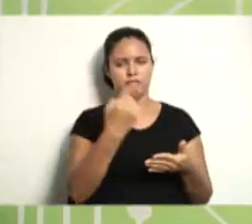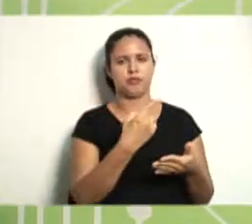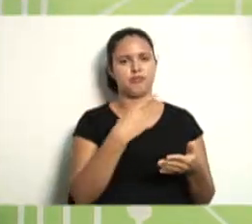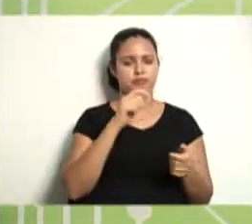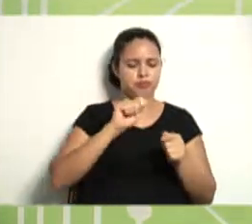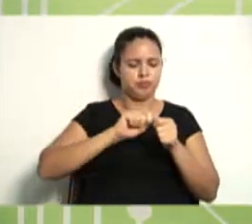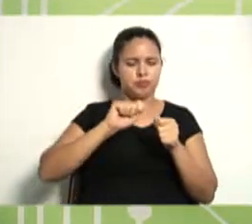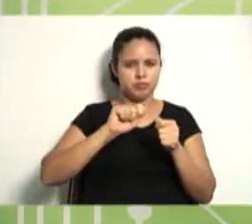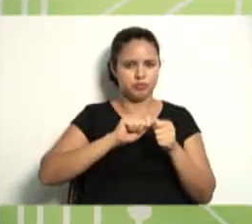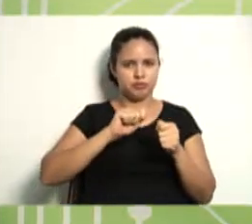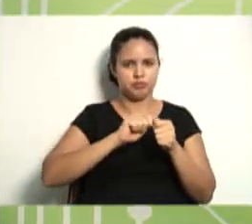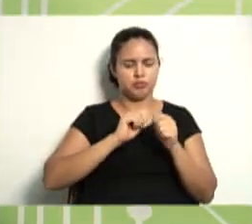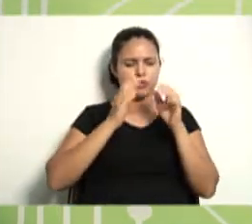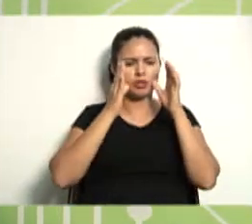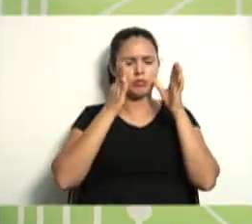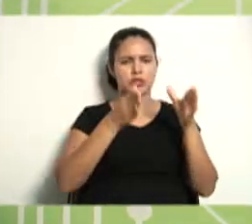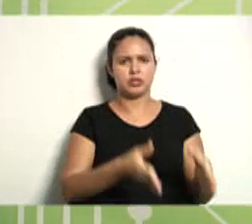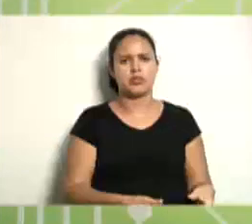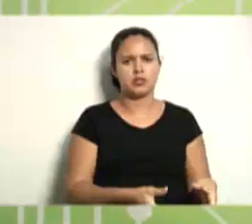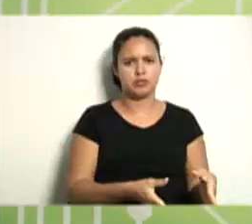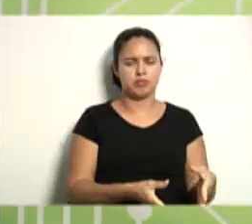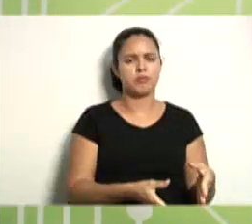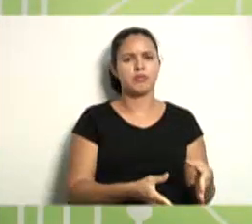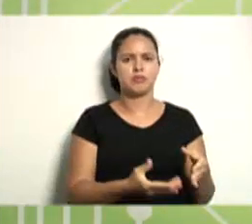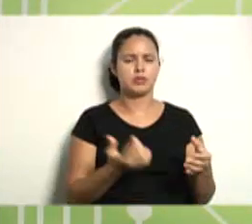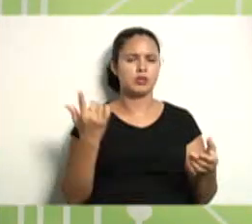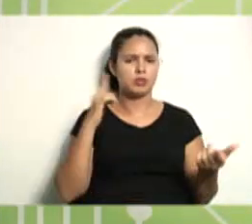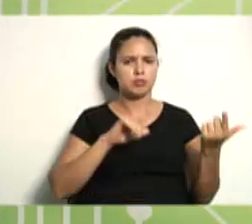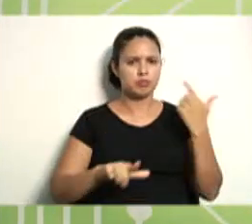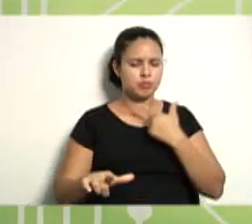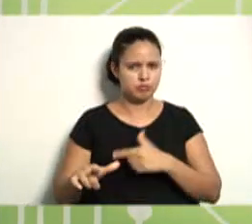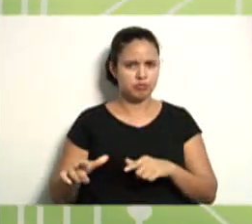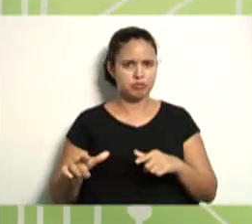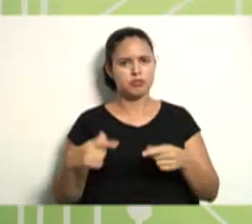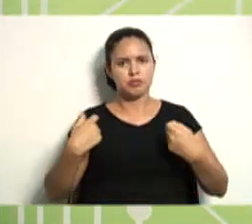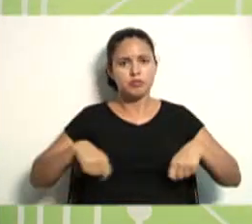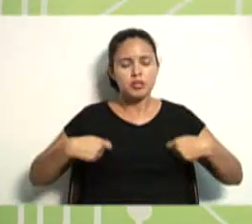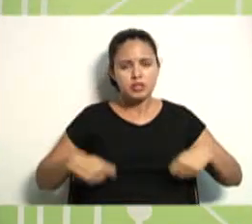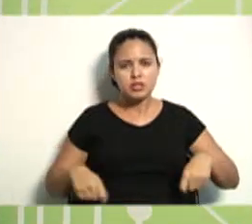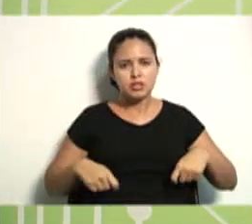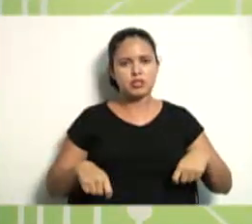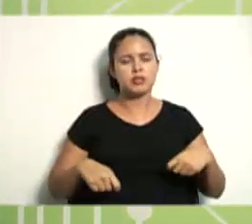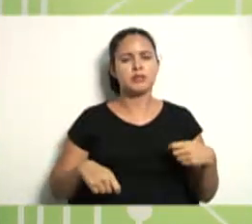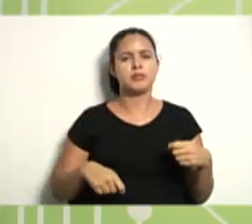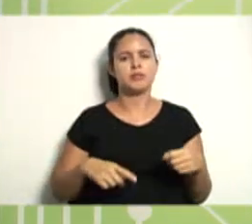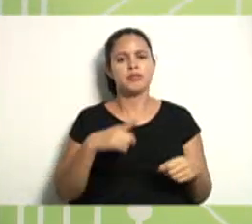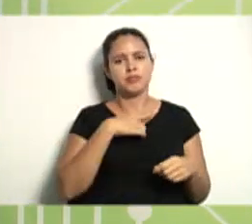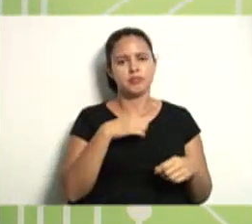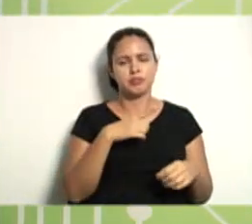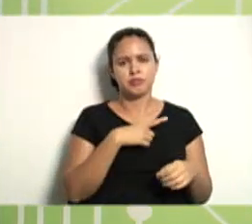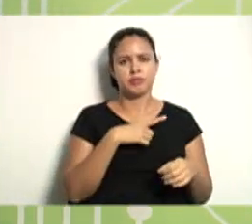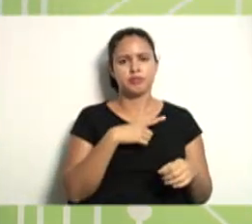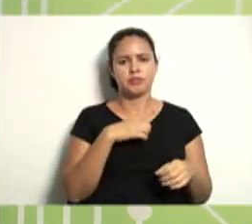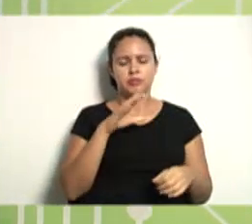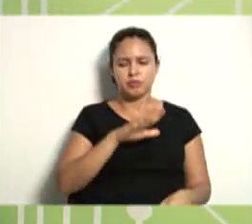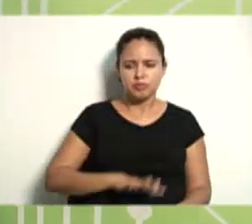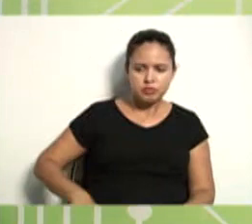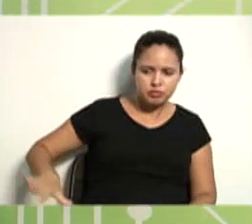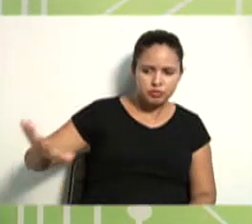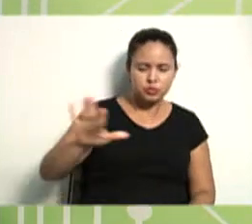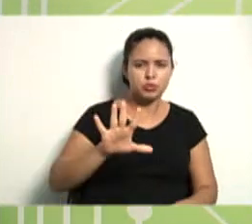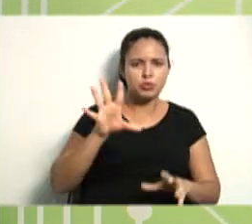realizamos com a intenção de satisfazer as nossas necessidades e ele está presente em todas